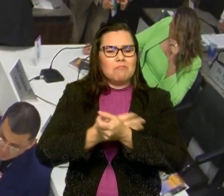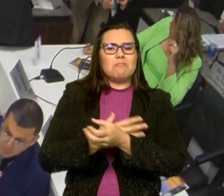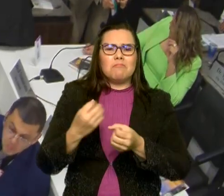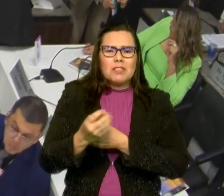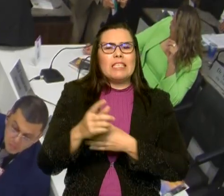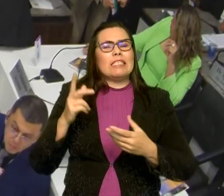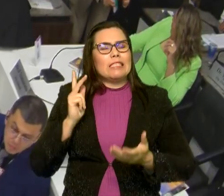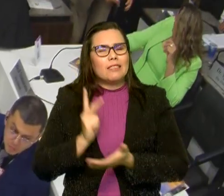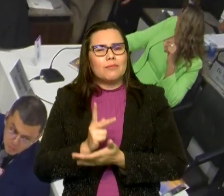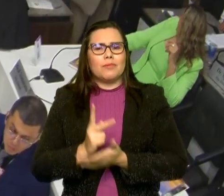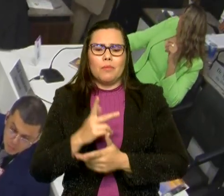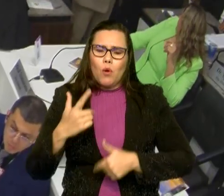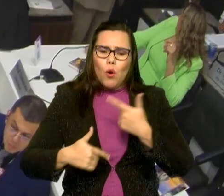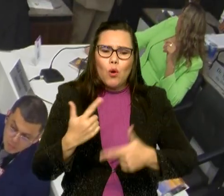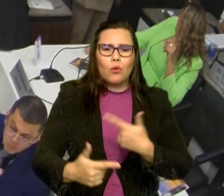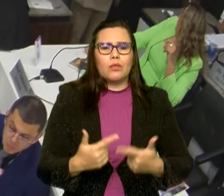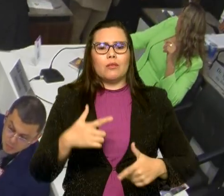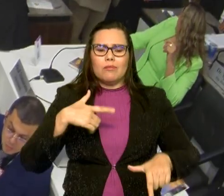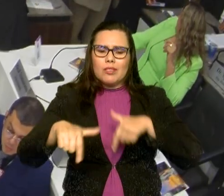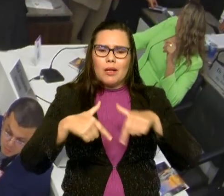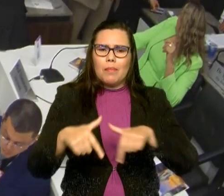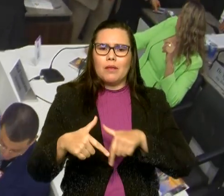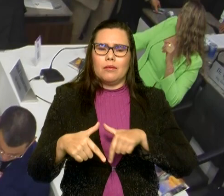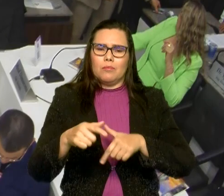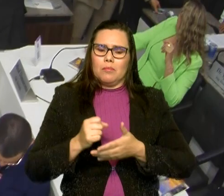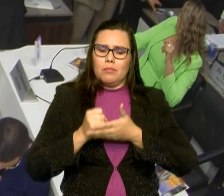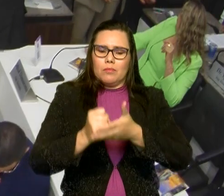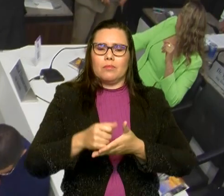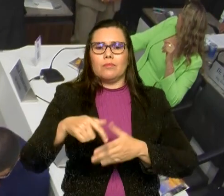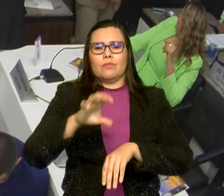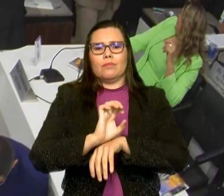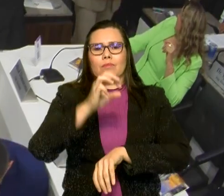Maranhão. A senhora presidente, senhores colegas,